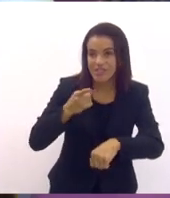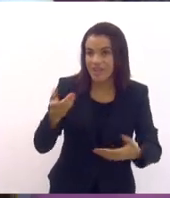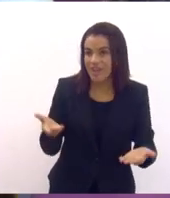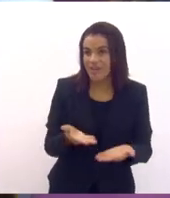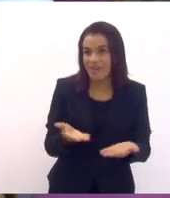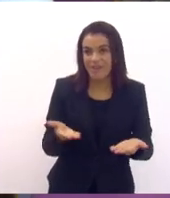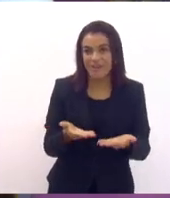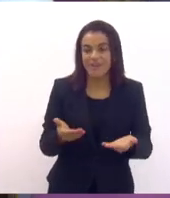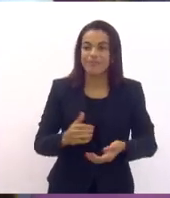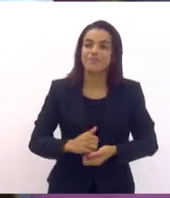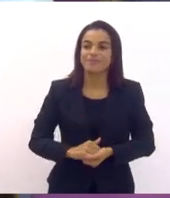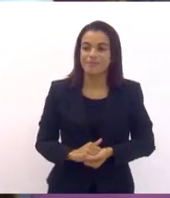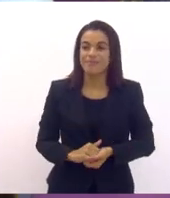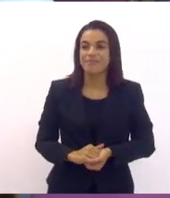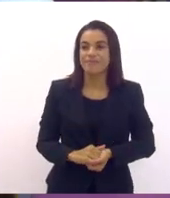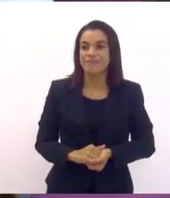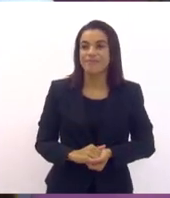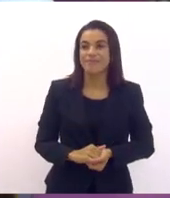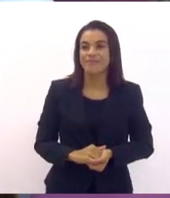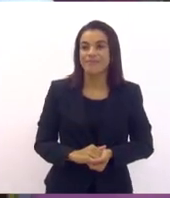que tá aqui